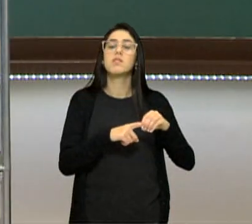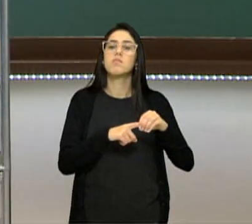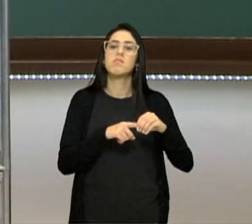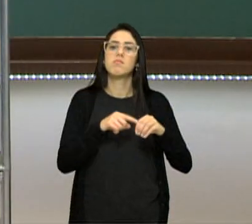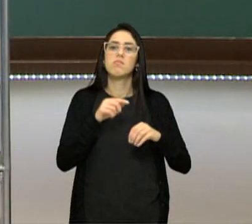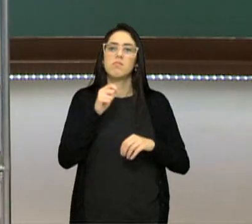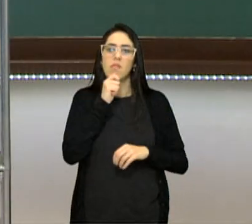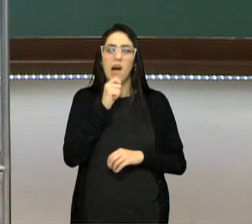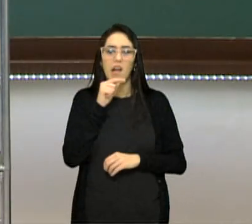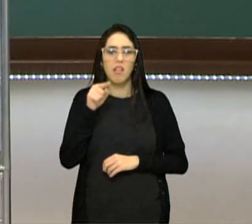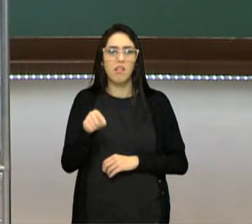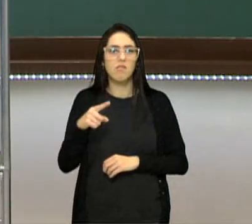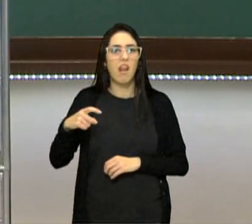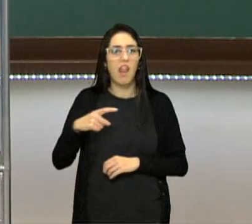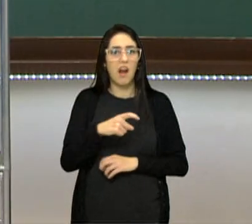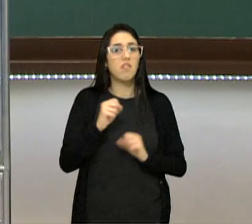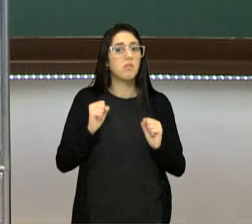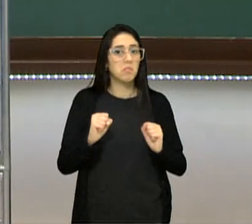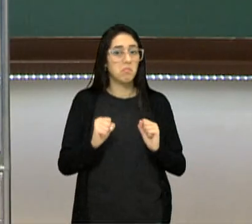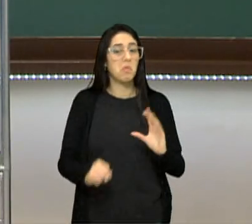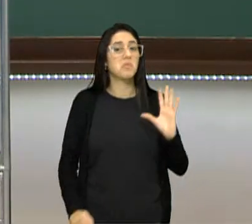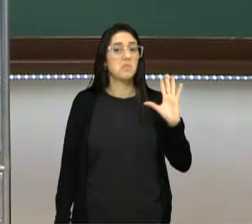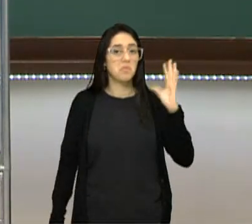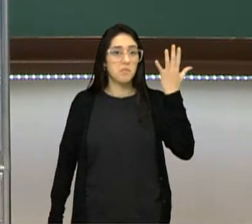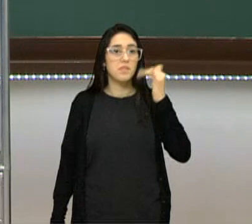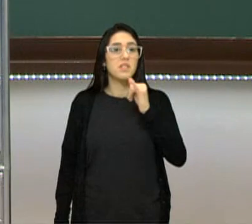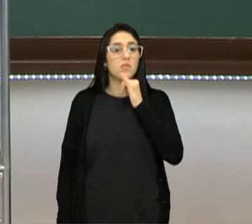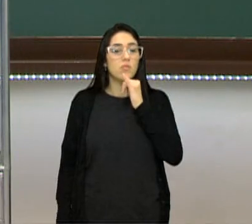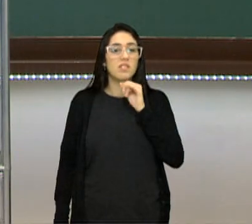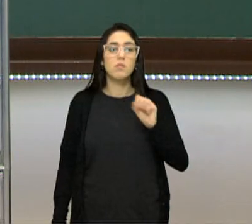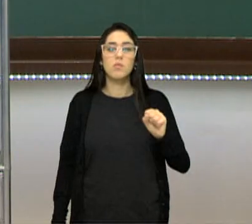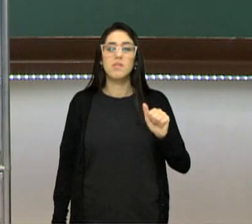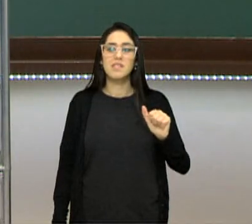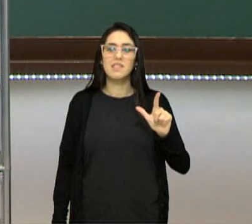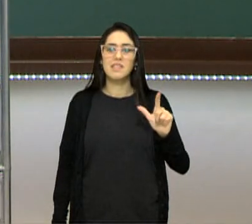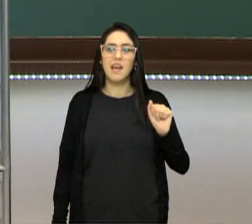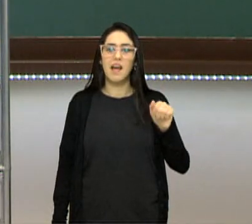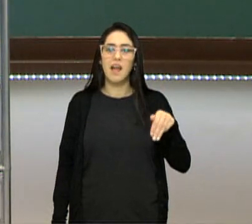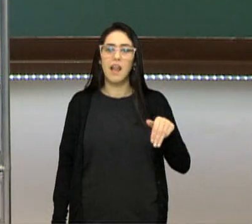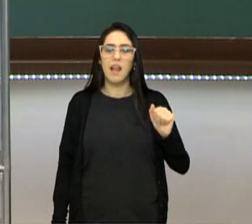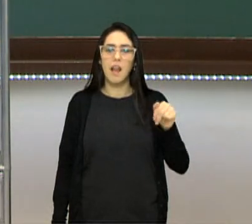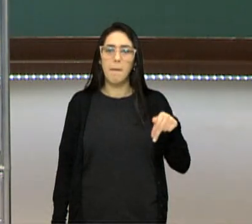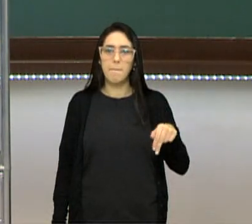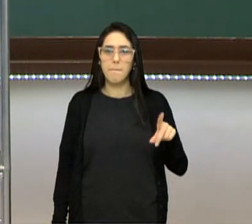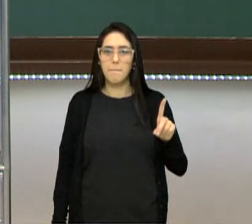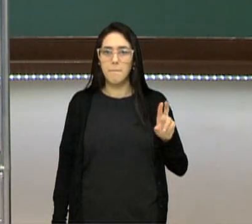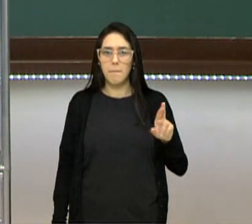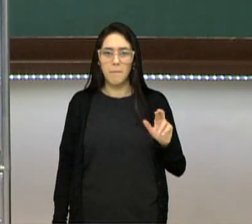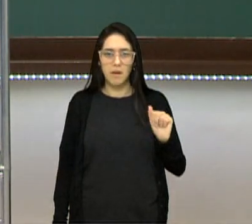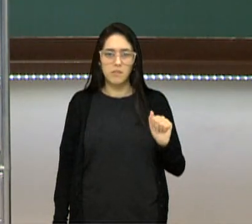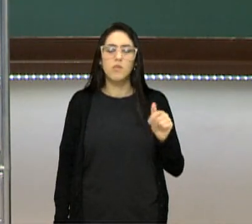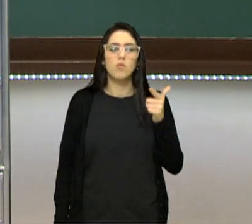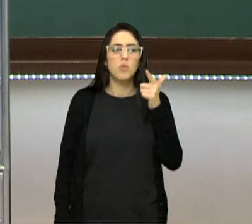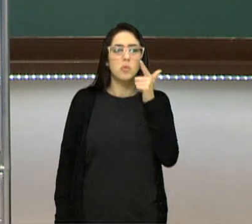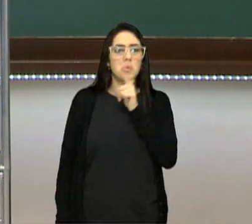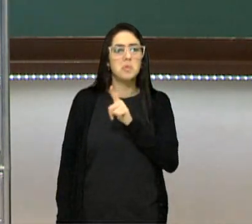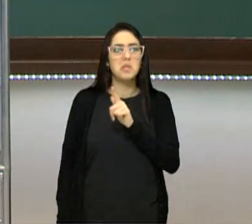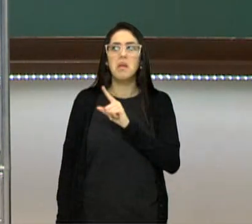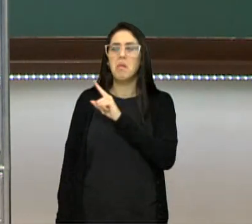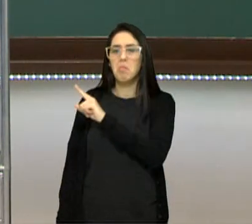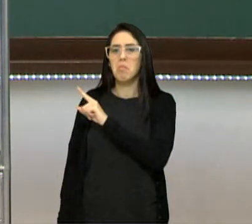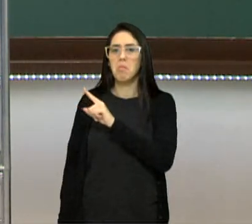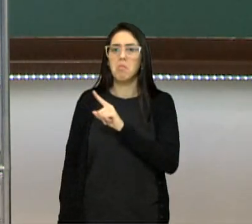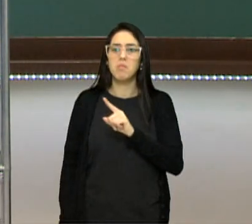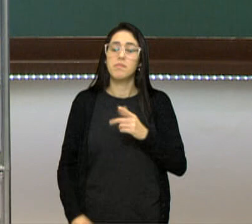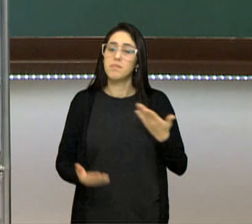larval, tá? É um caso bem especial. Por exemplo, as salamandras se enquadram dentro desse processo ali de neotenia, tá? Então são